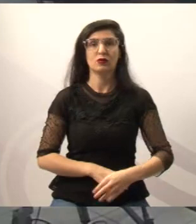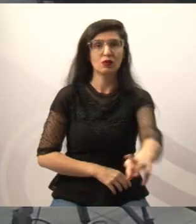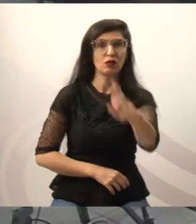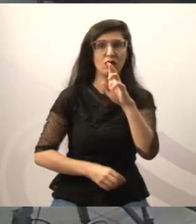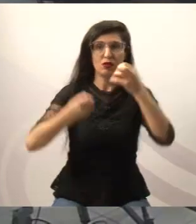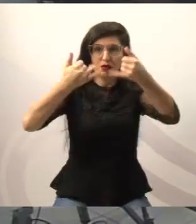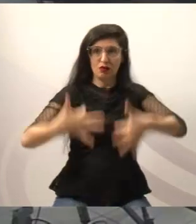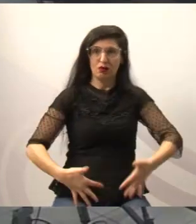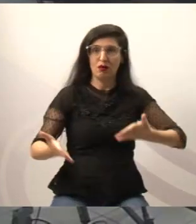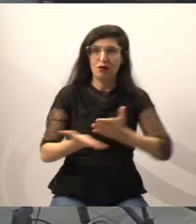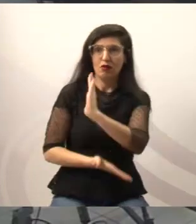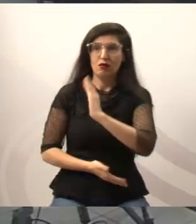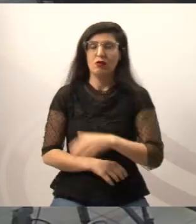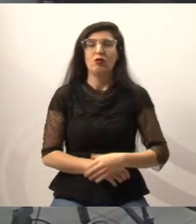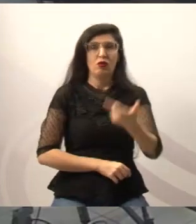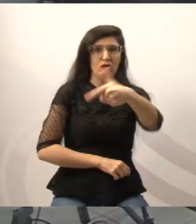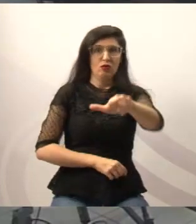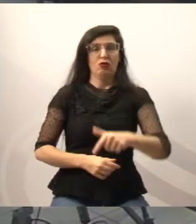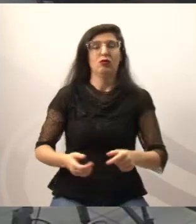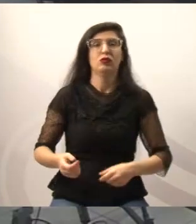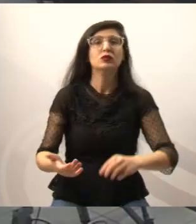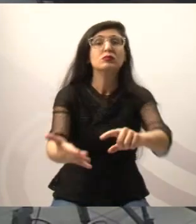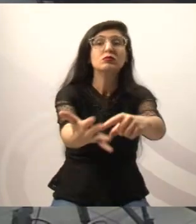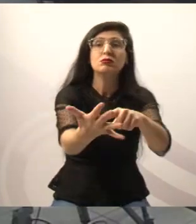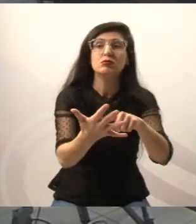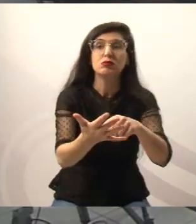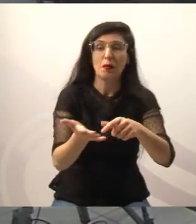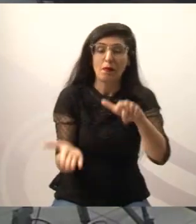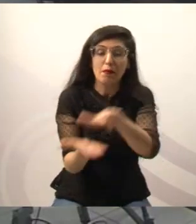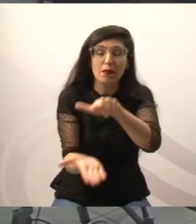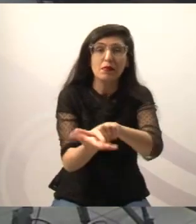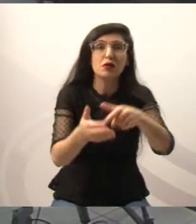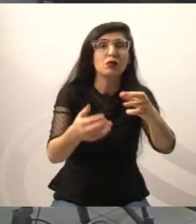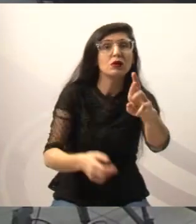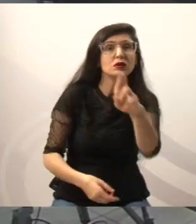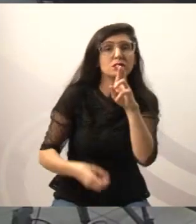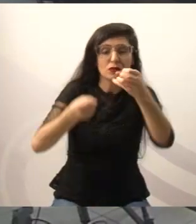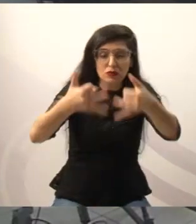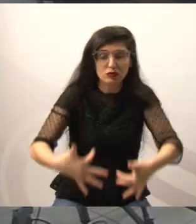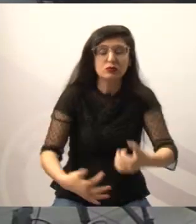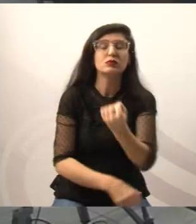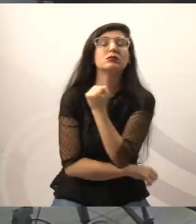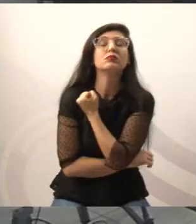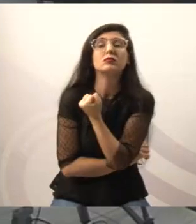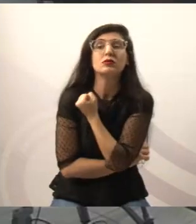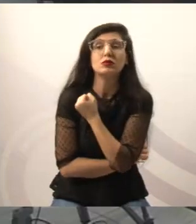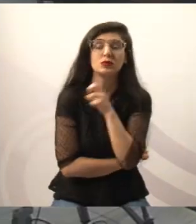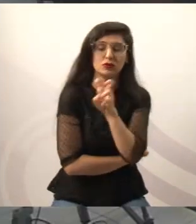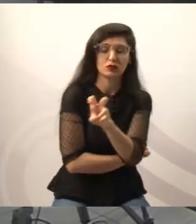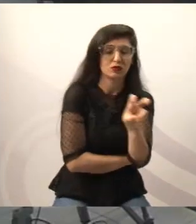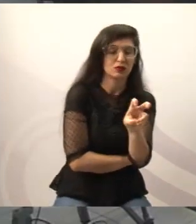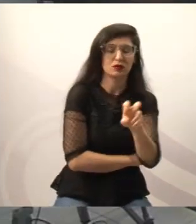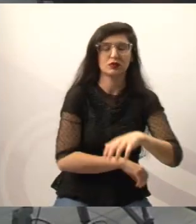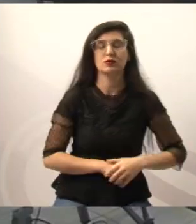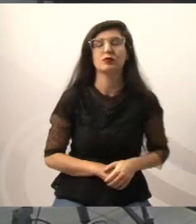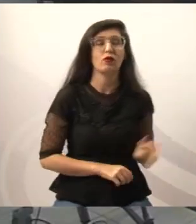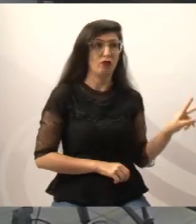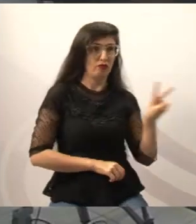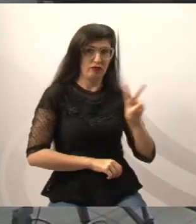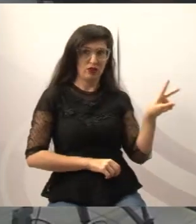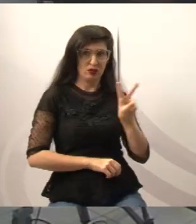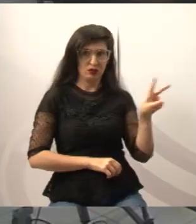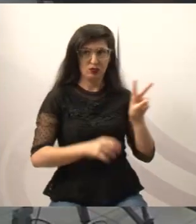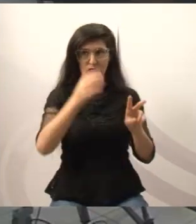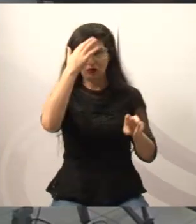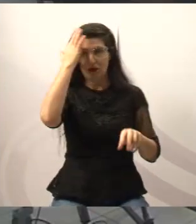informações aprovado. Próximo pedido de informações. Pedido de informação número 55. Considerando que este vereador vem sendo